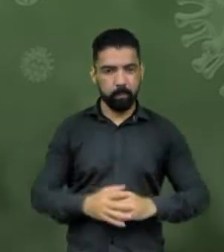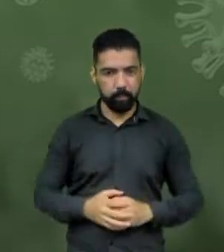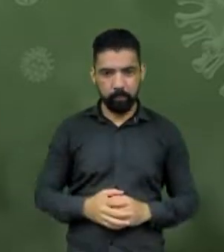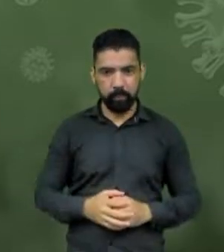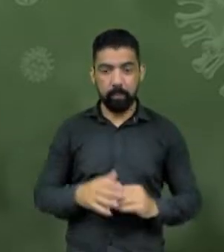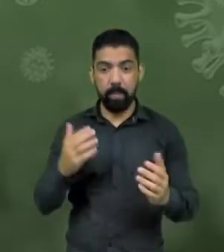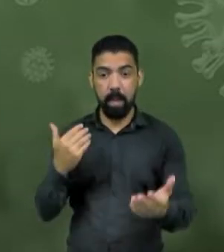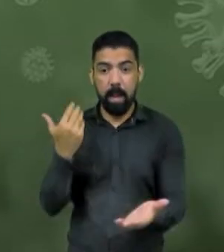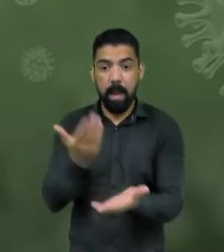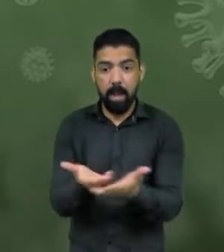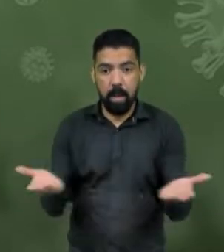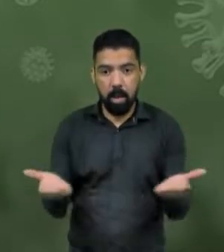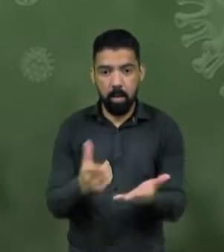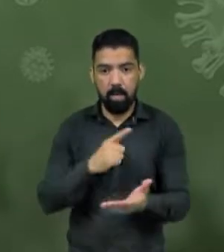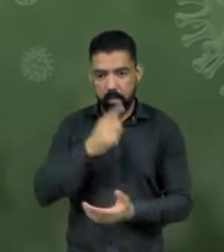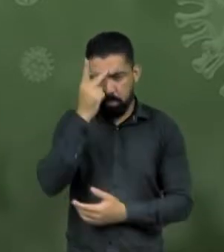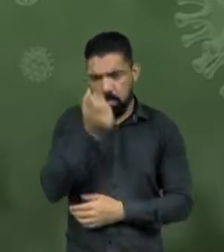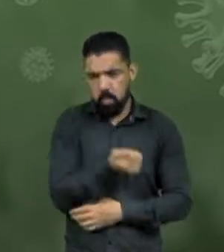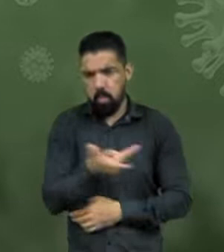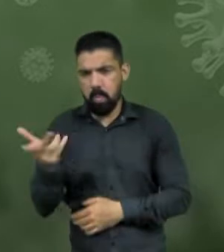agora